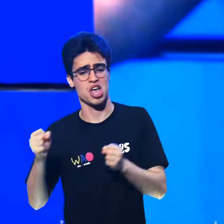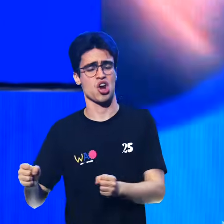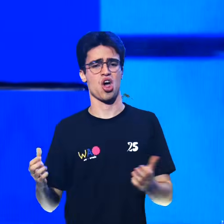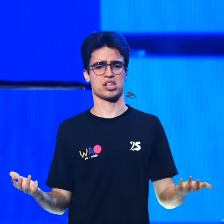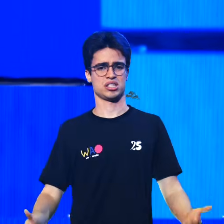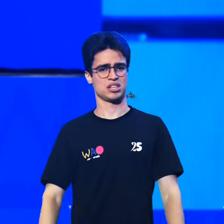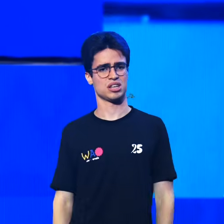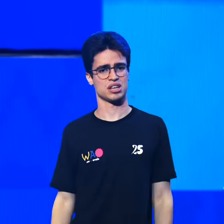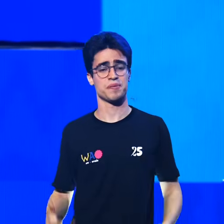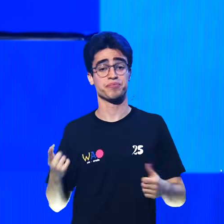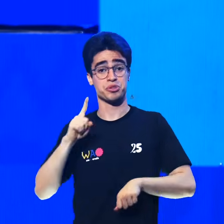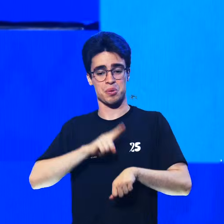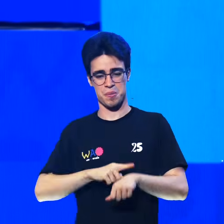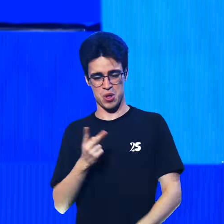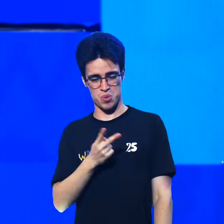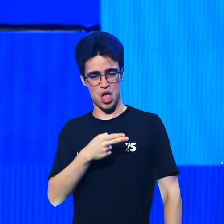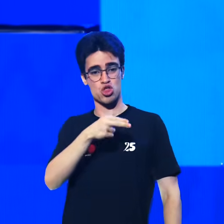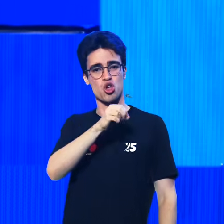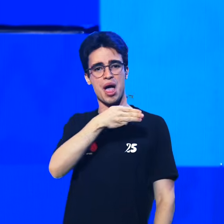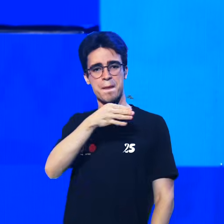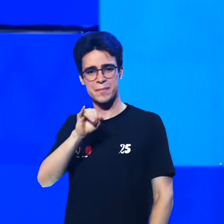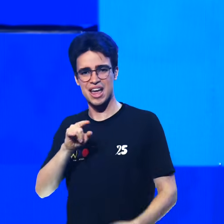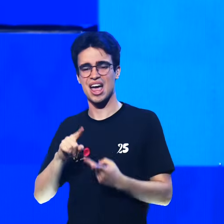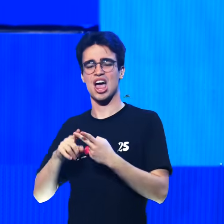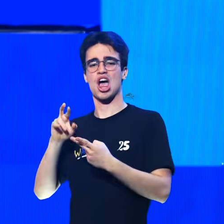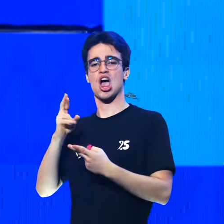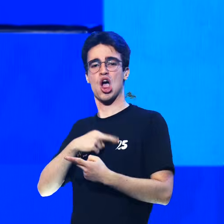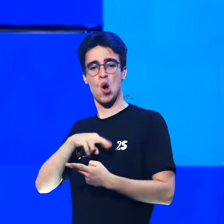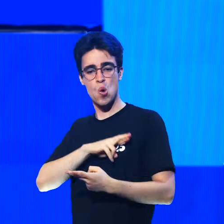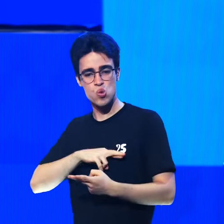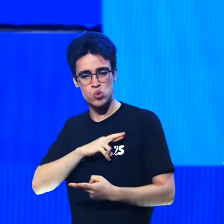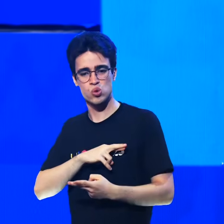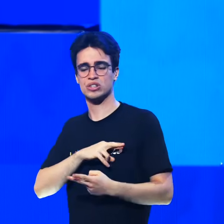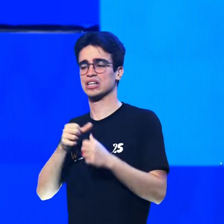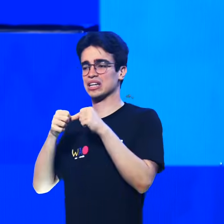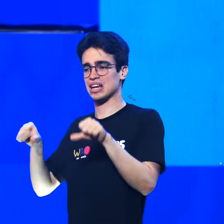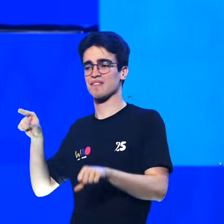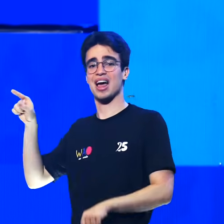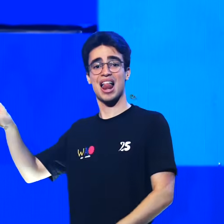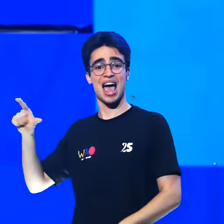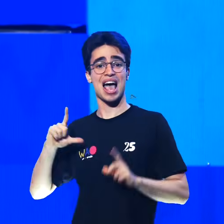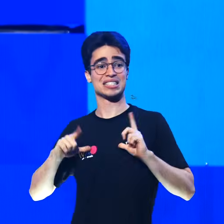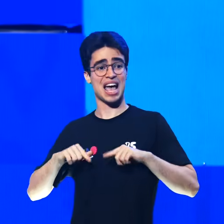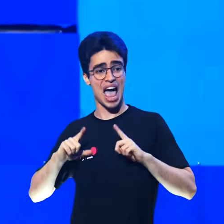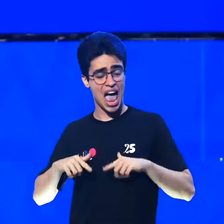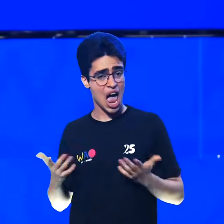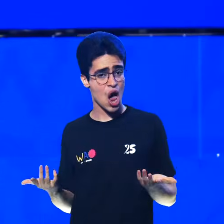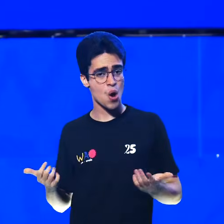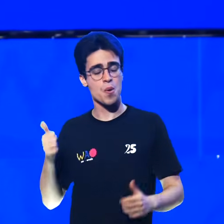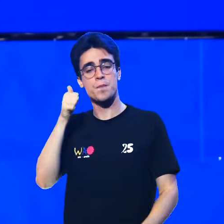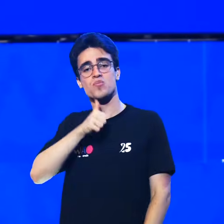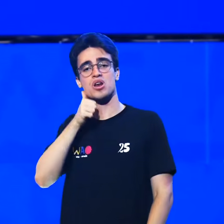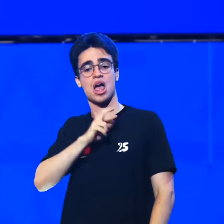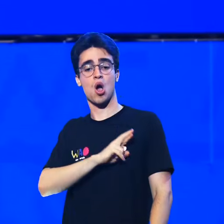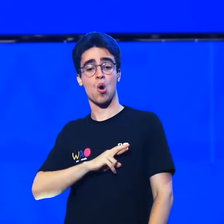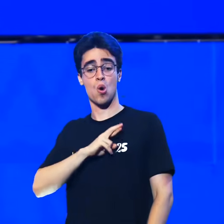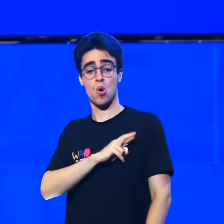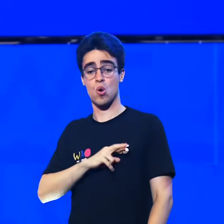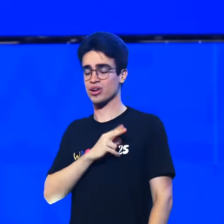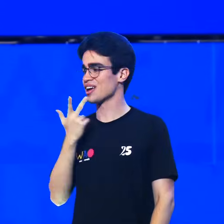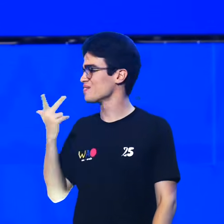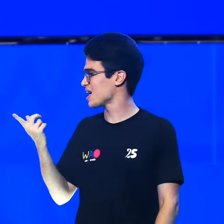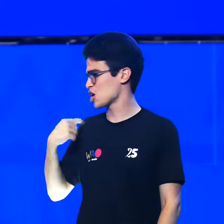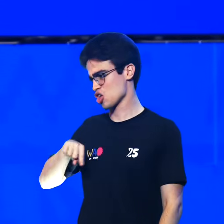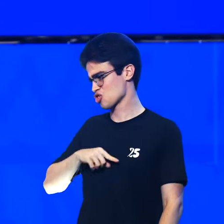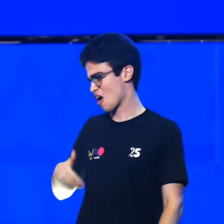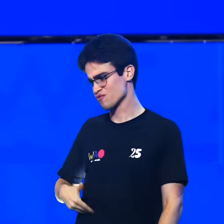e quando Noemi e Ruth estavam em Israel, Ruth diz, nós não vamos morrer